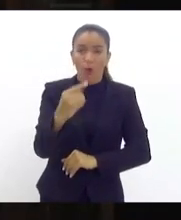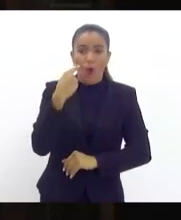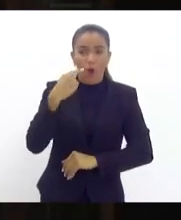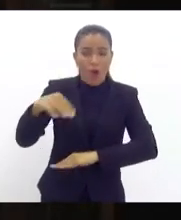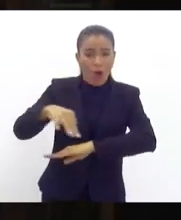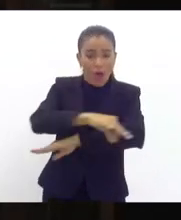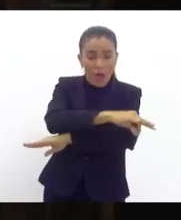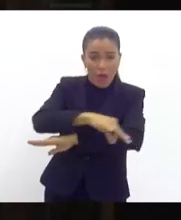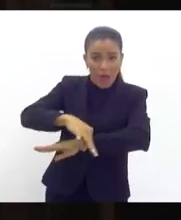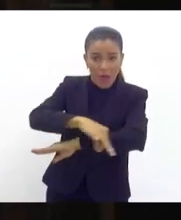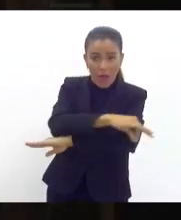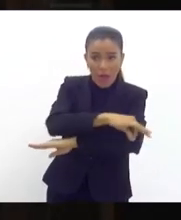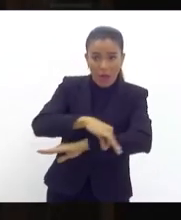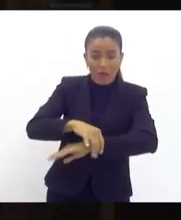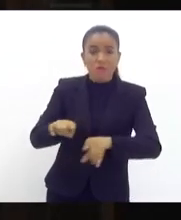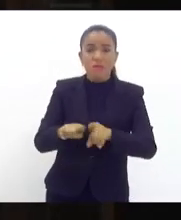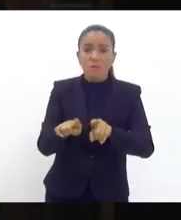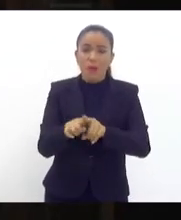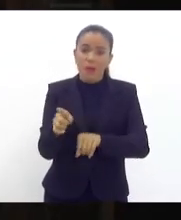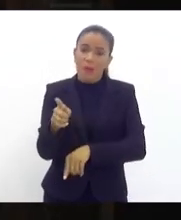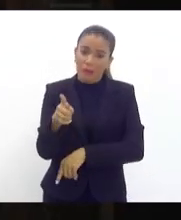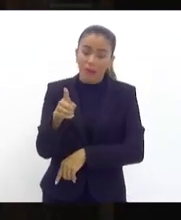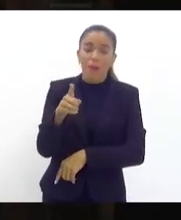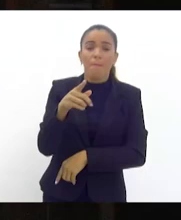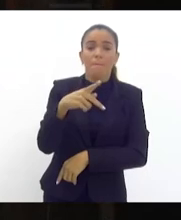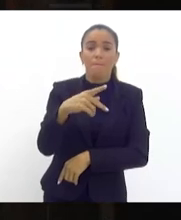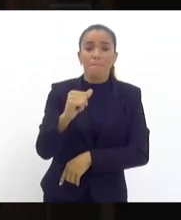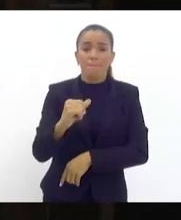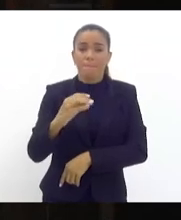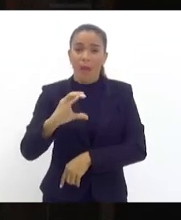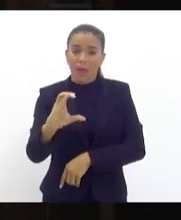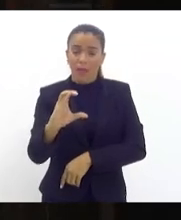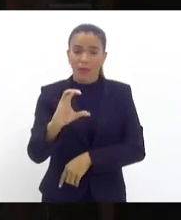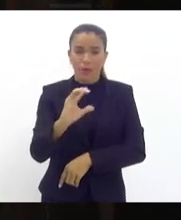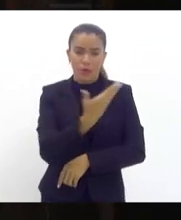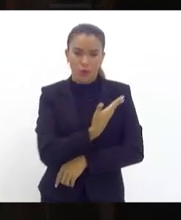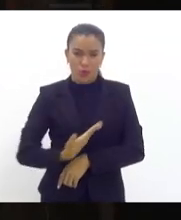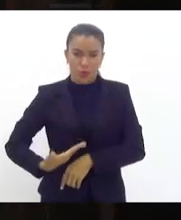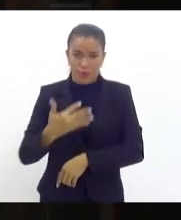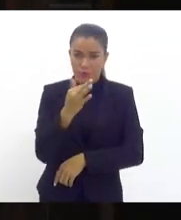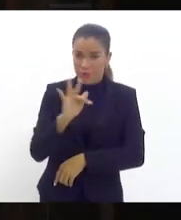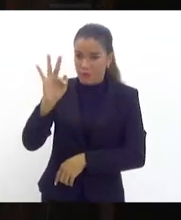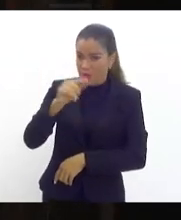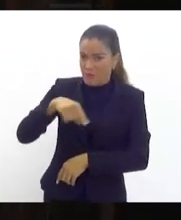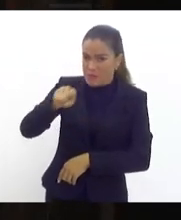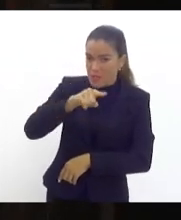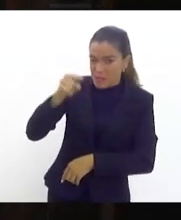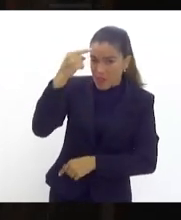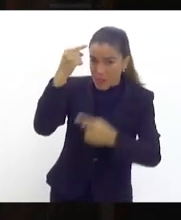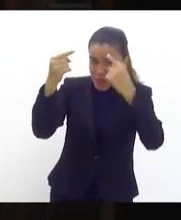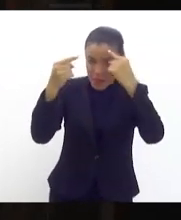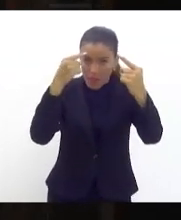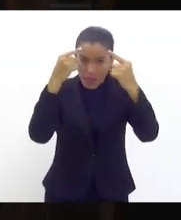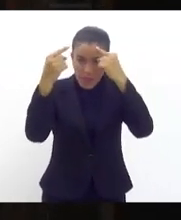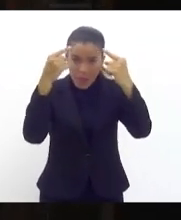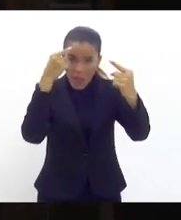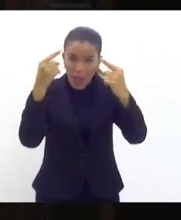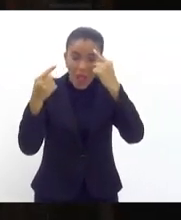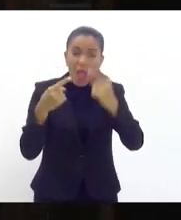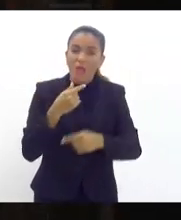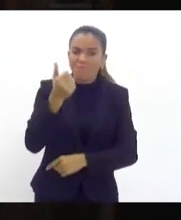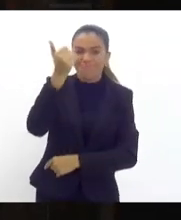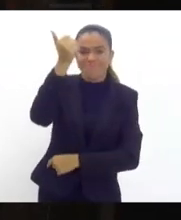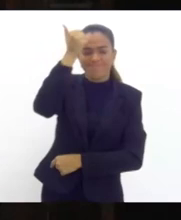e depois levei o PAC do governo federal mas aí vocês terem uma ideia eu dei um tiro em cada Pé Meu